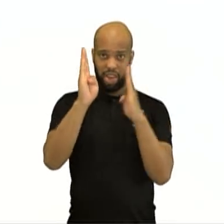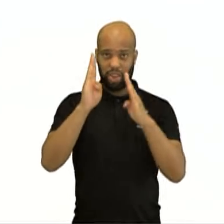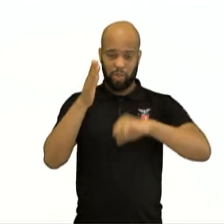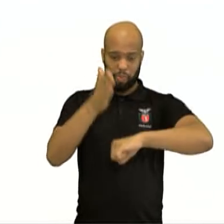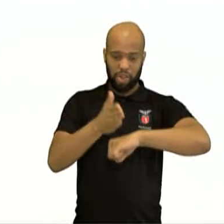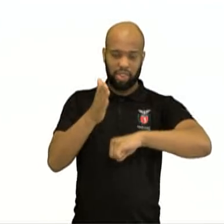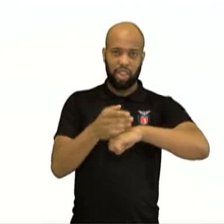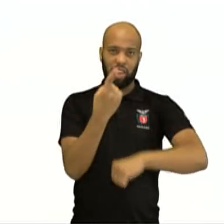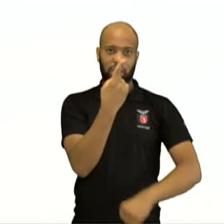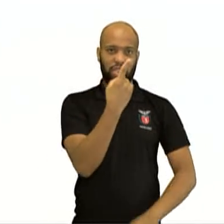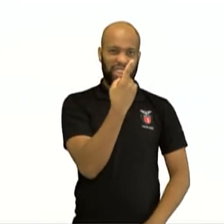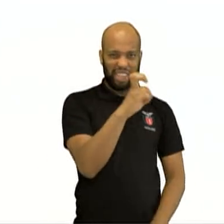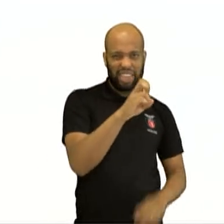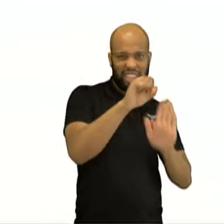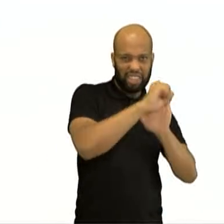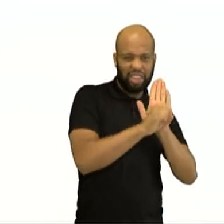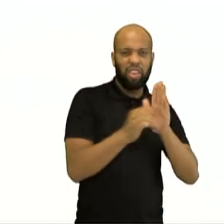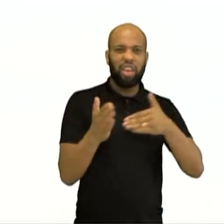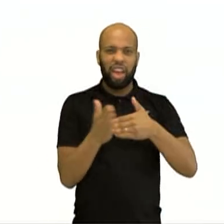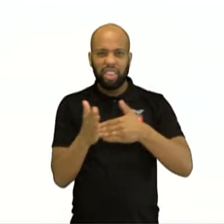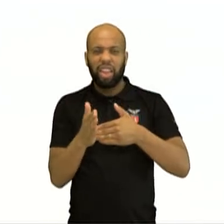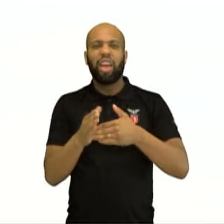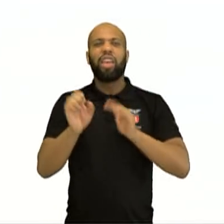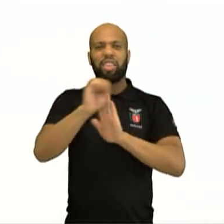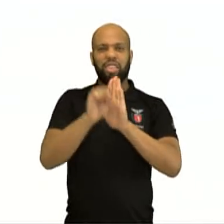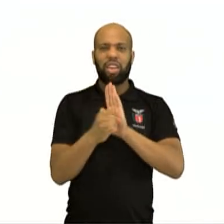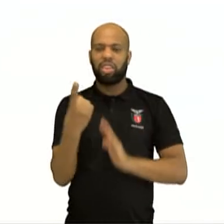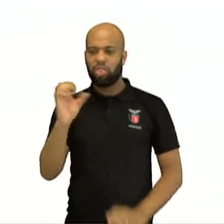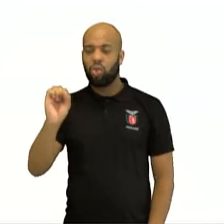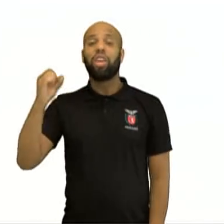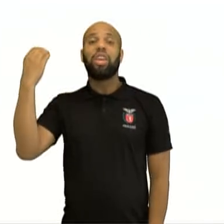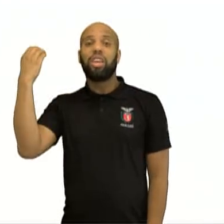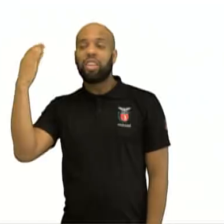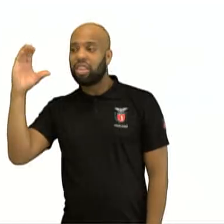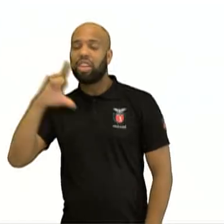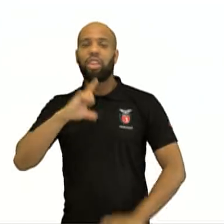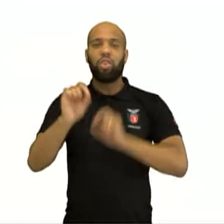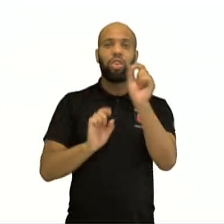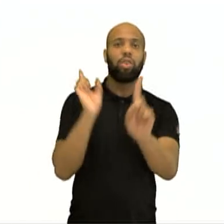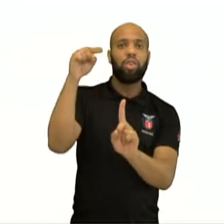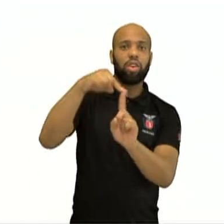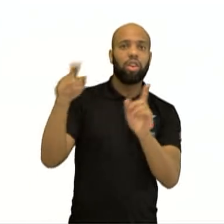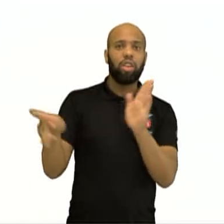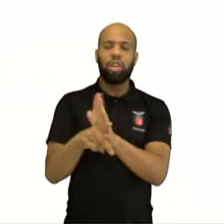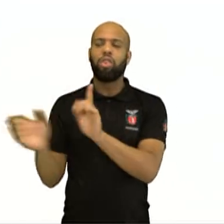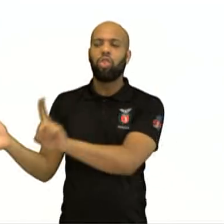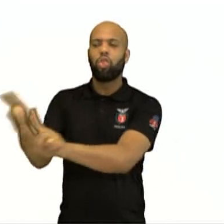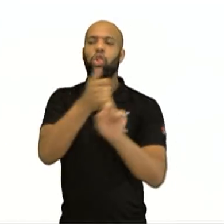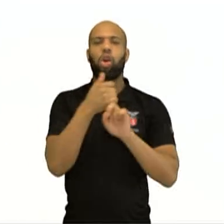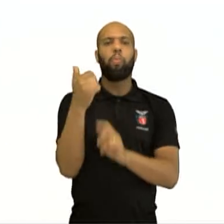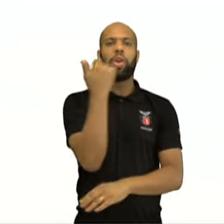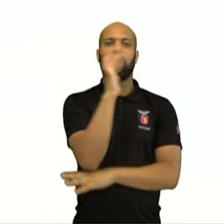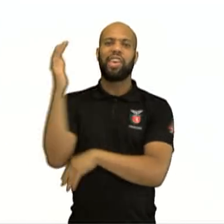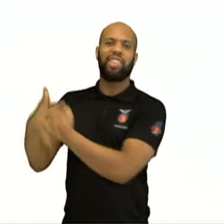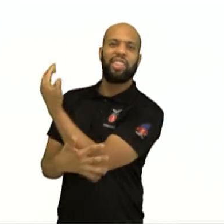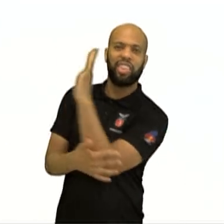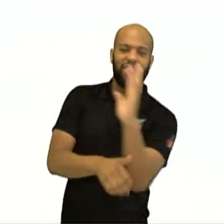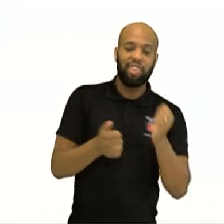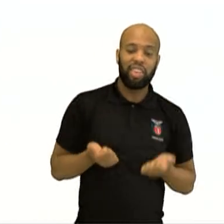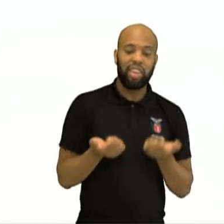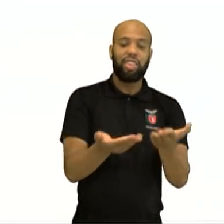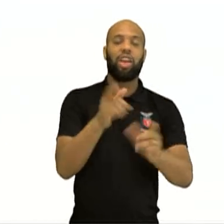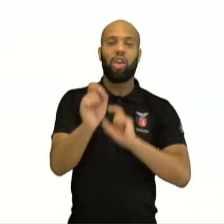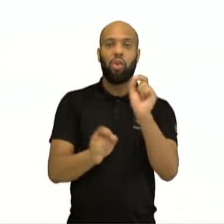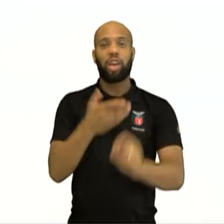século XV ao século XVIII, a ciência teria por finalidade o domínio da natureza, fornecendo assim